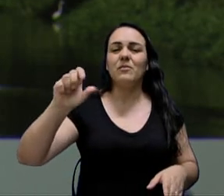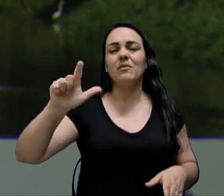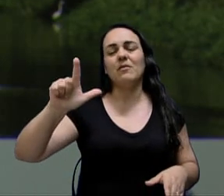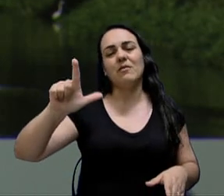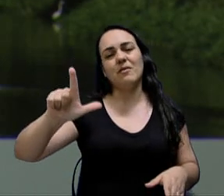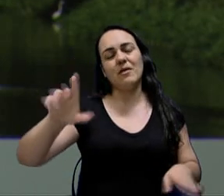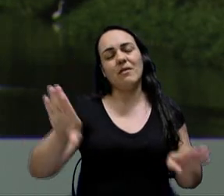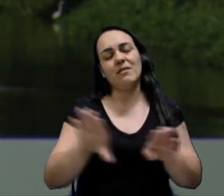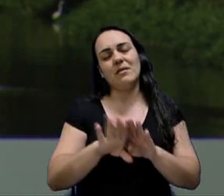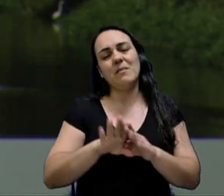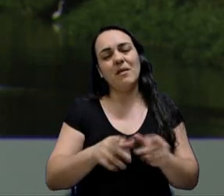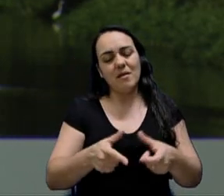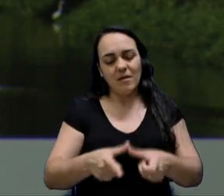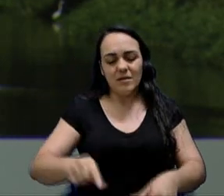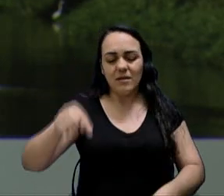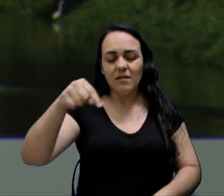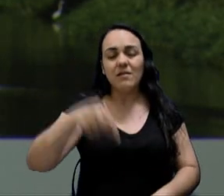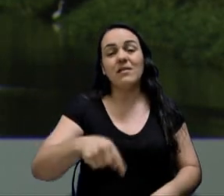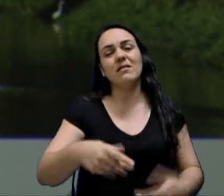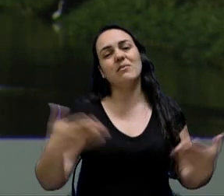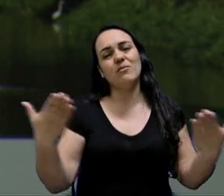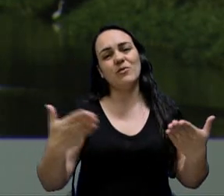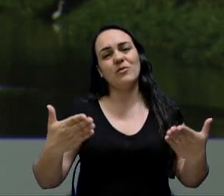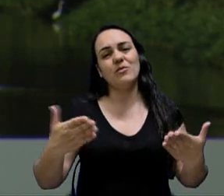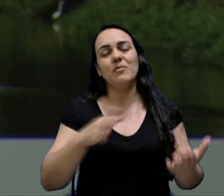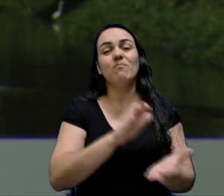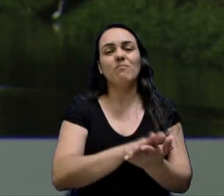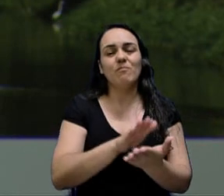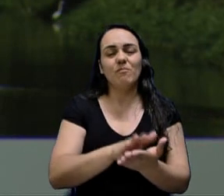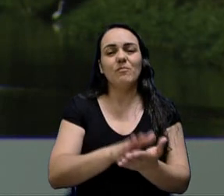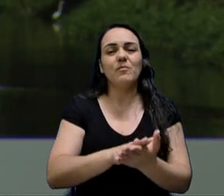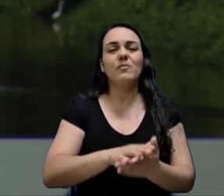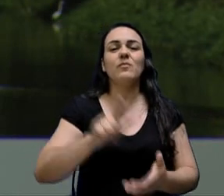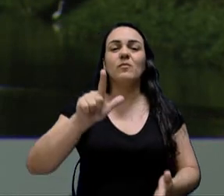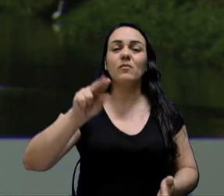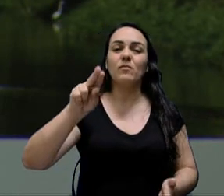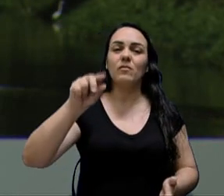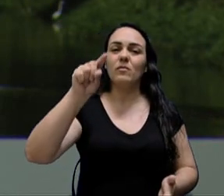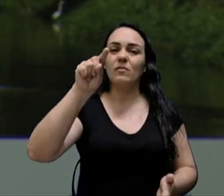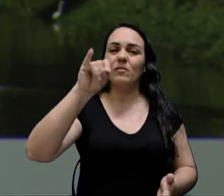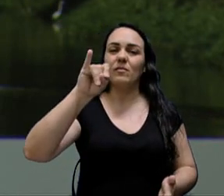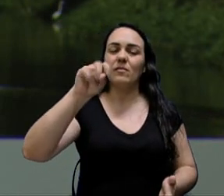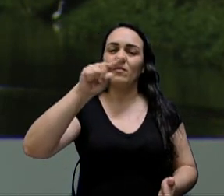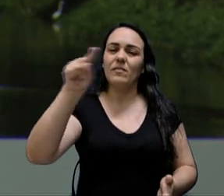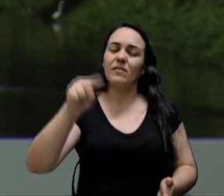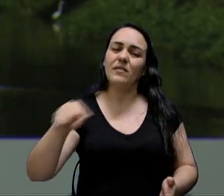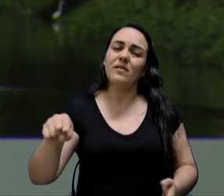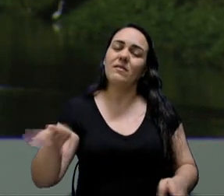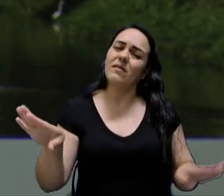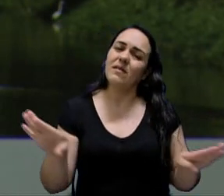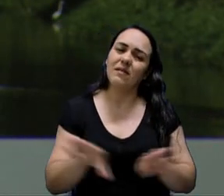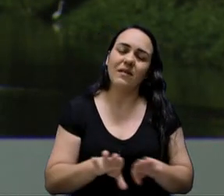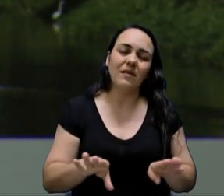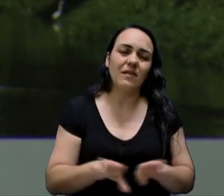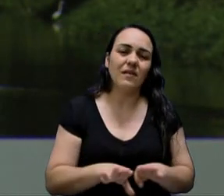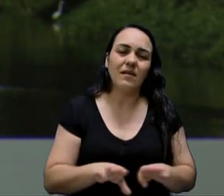gente. Obrigado. Gostaria de cumprimentar o Dr. Luiz Nelson, representando a Polícia Técnico-Científica,